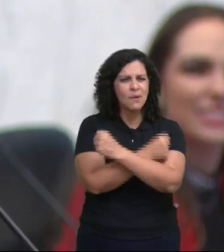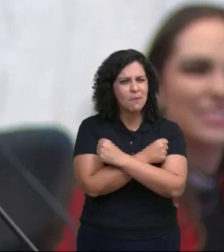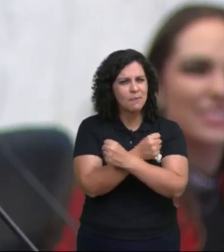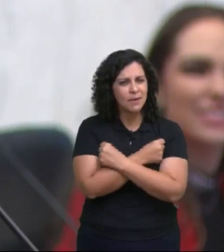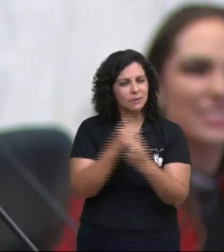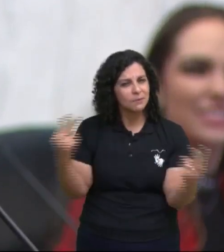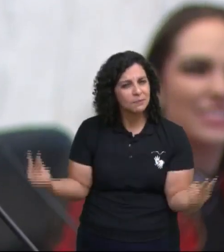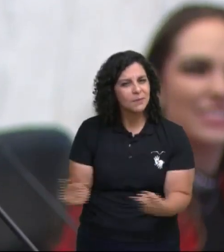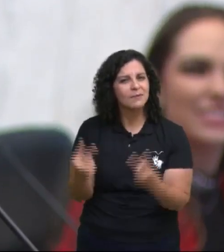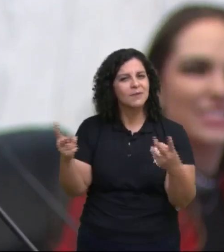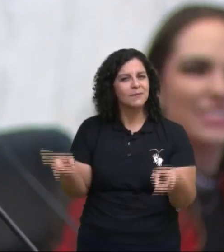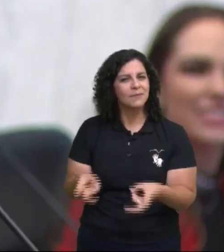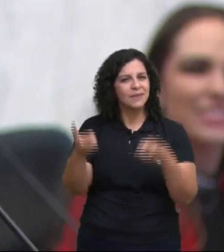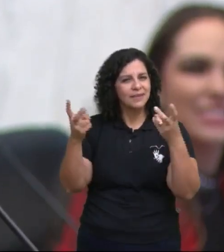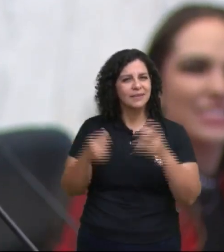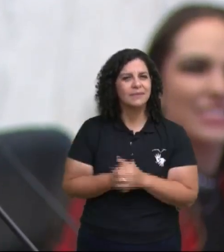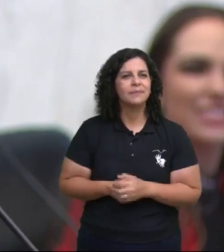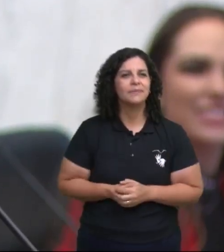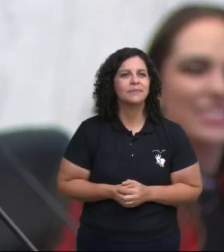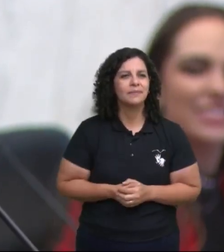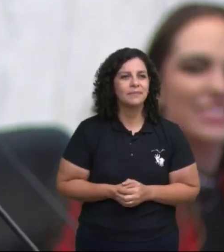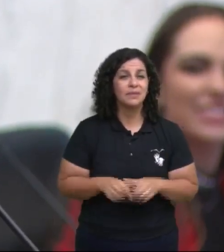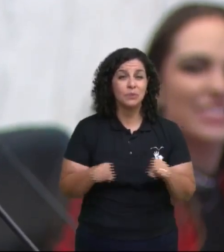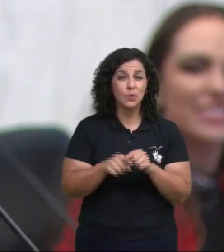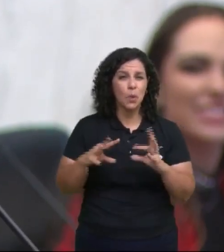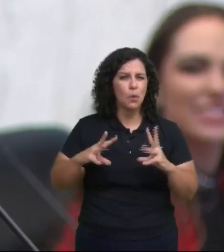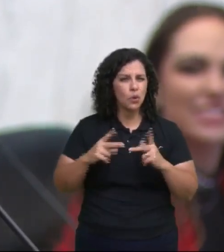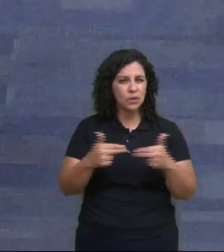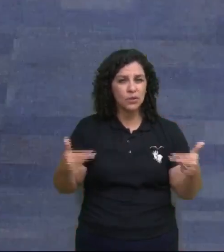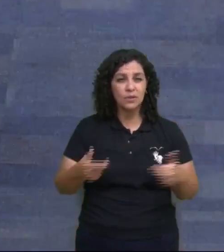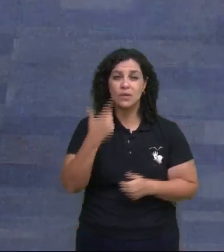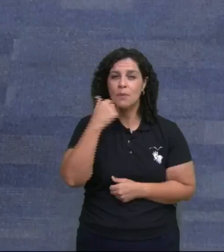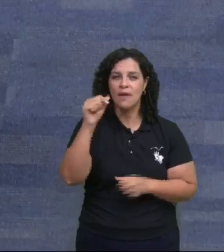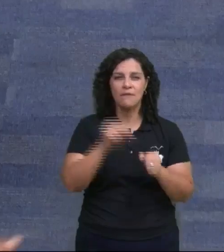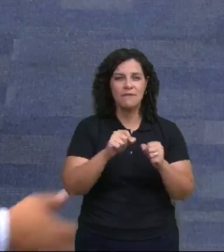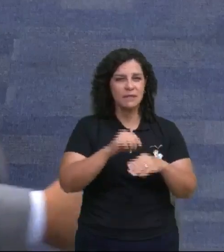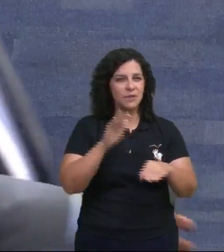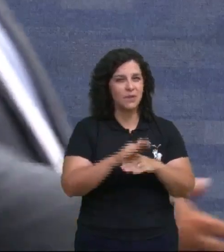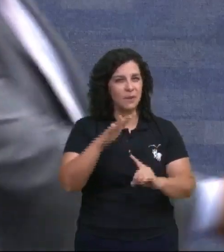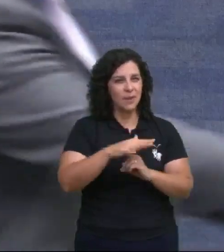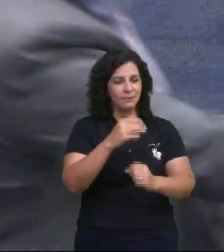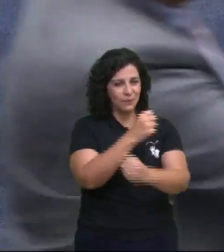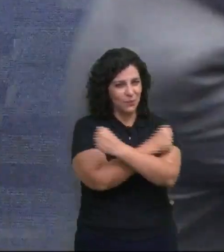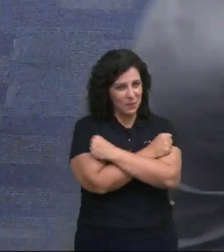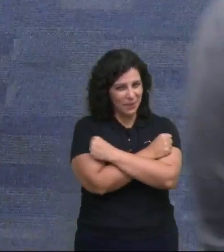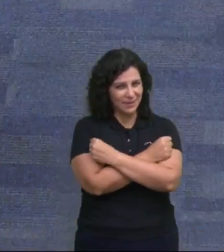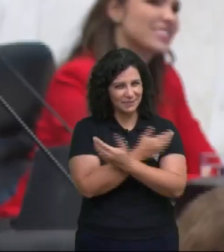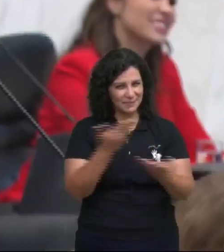reconhecimento e assim, pelo tudo que ele fez pelo Paraná. Tá bom? Um grande abraço.